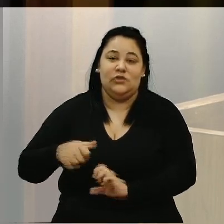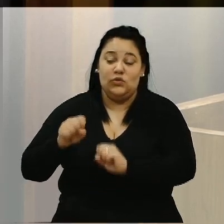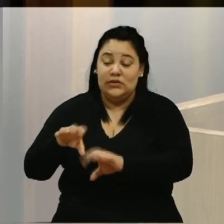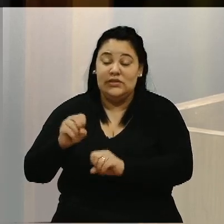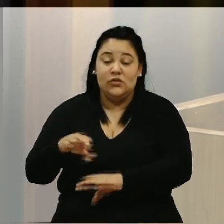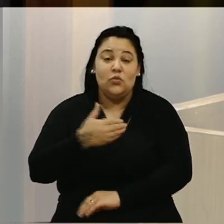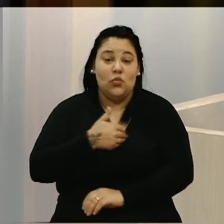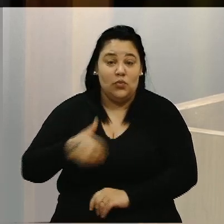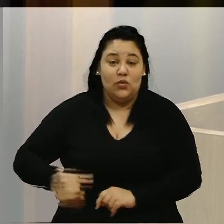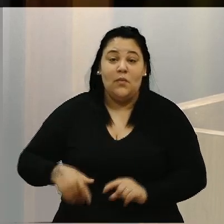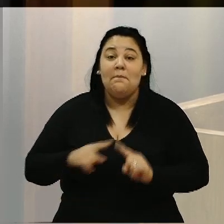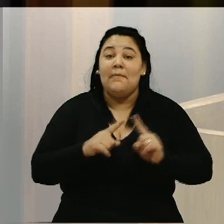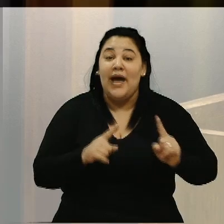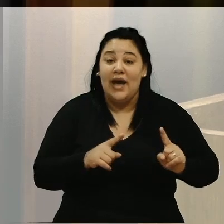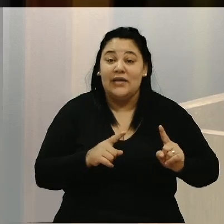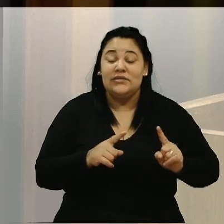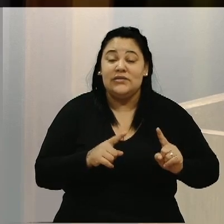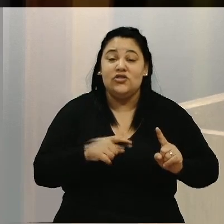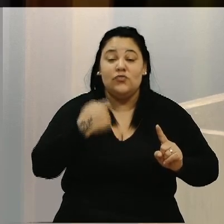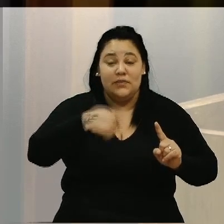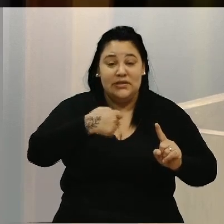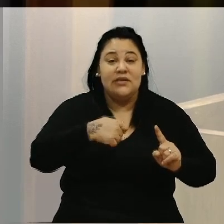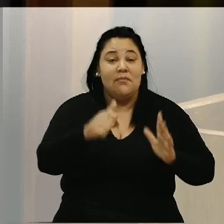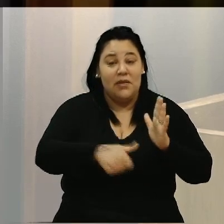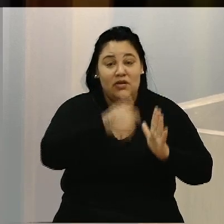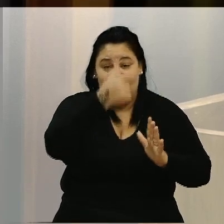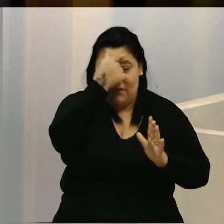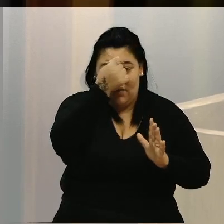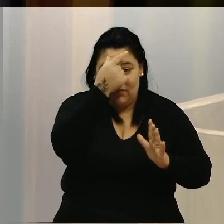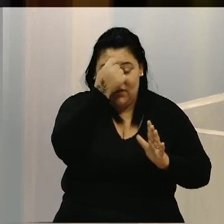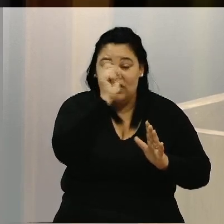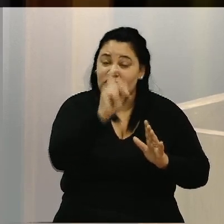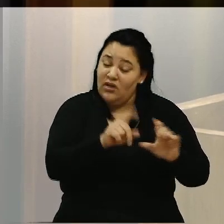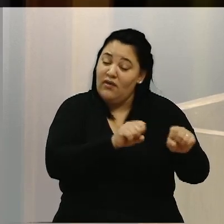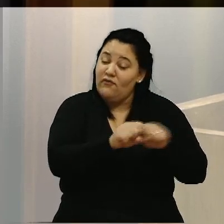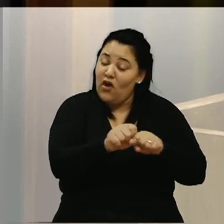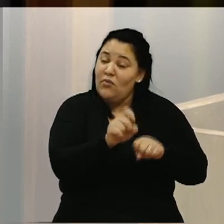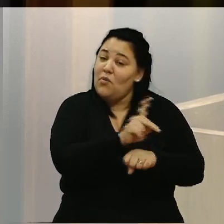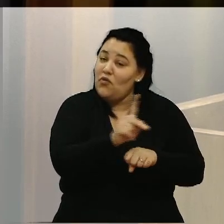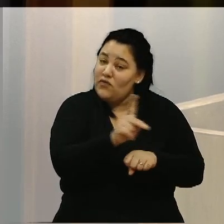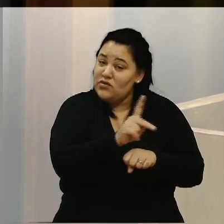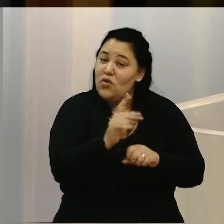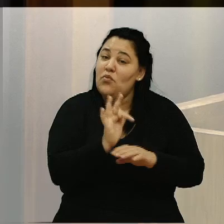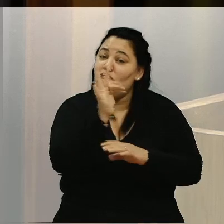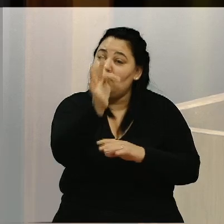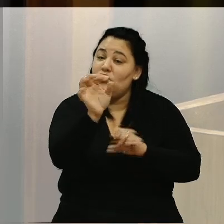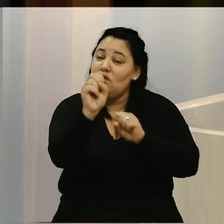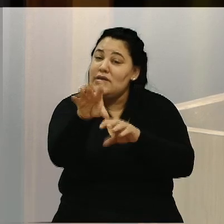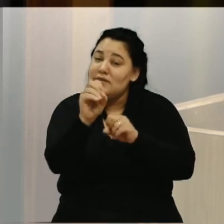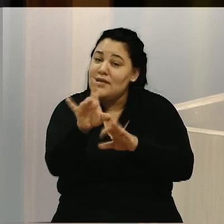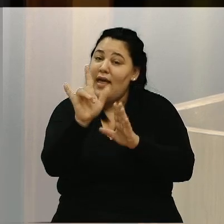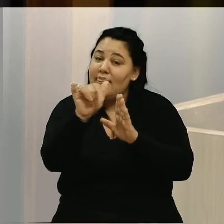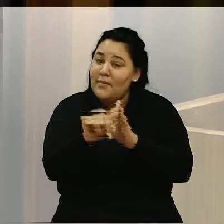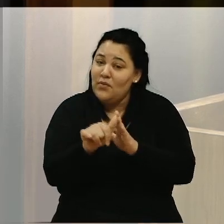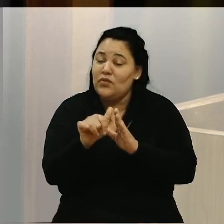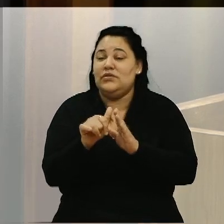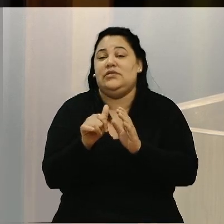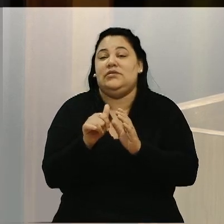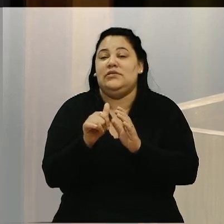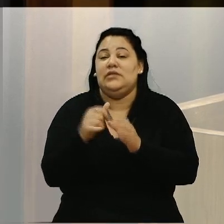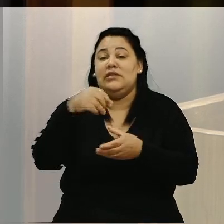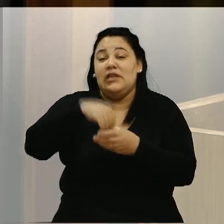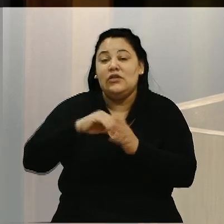público, mas também nas nossas faculdades, que são quem formam os nossos docentes, que estarão à frente das nossas salas de